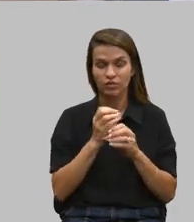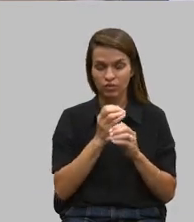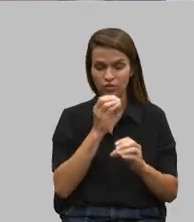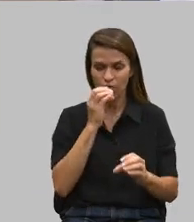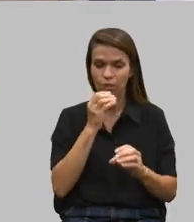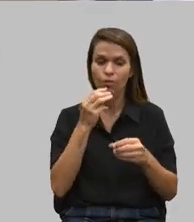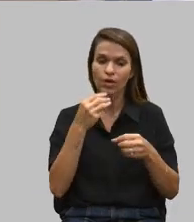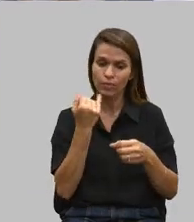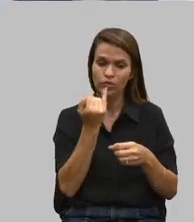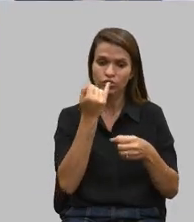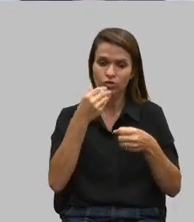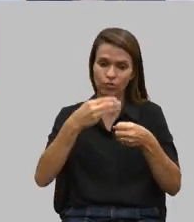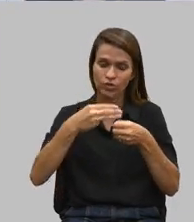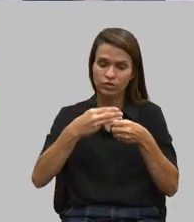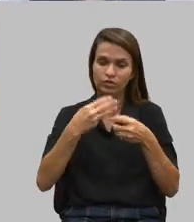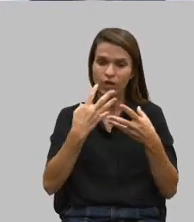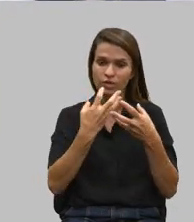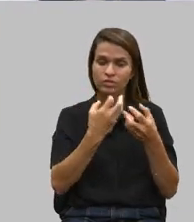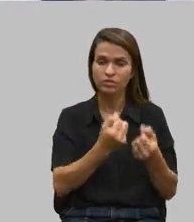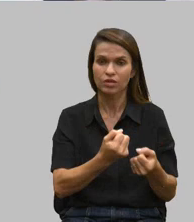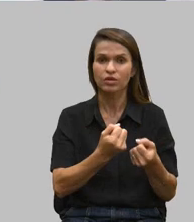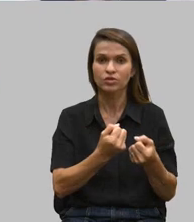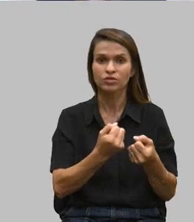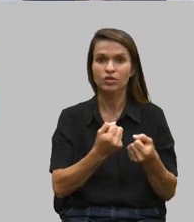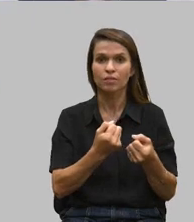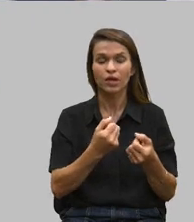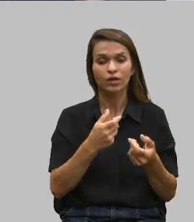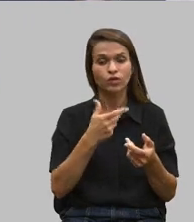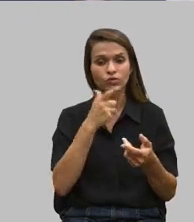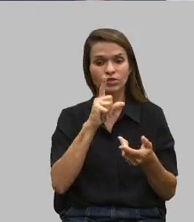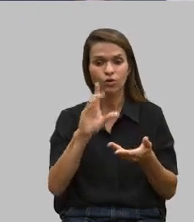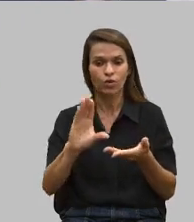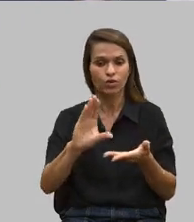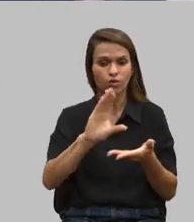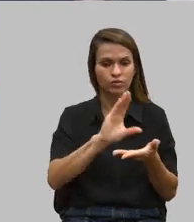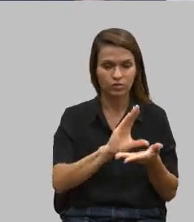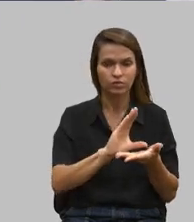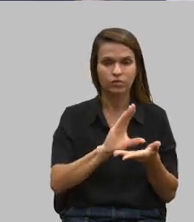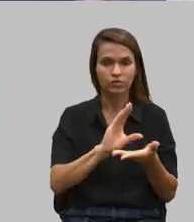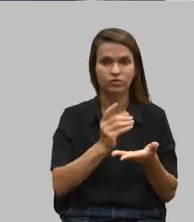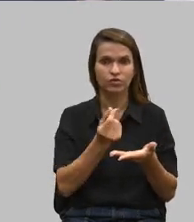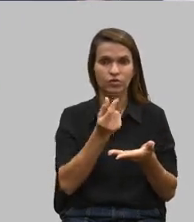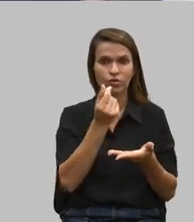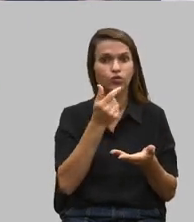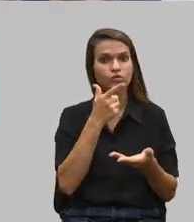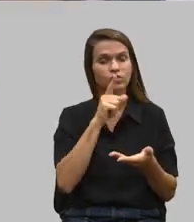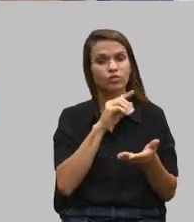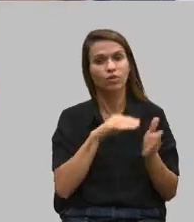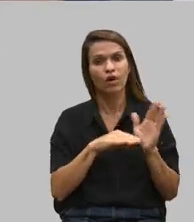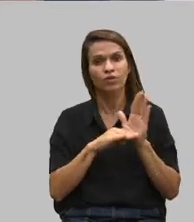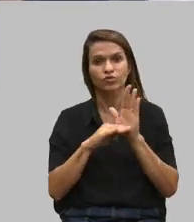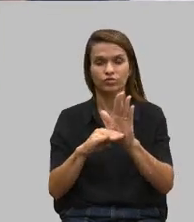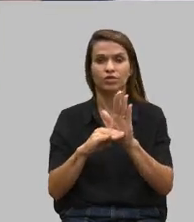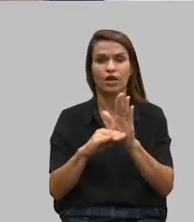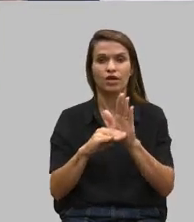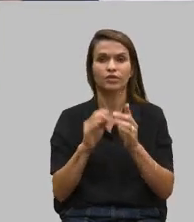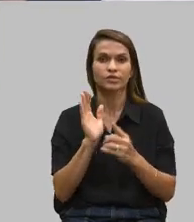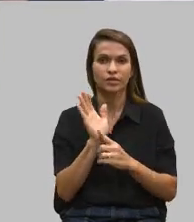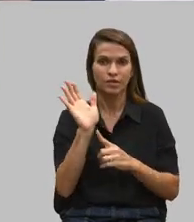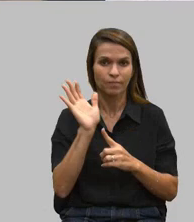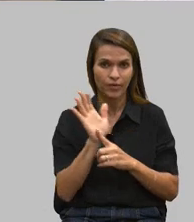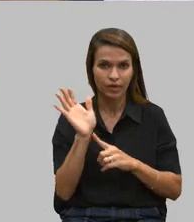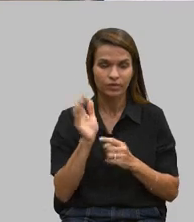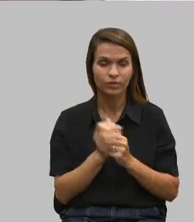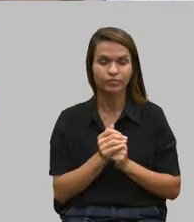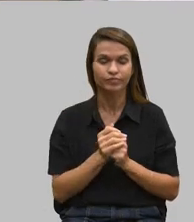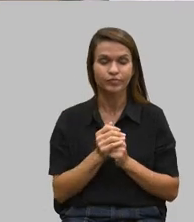para que ele tenha o o recurso financeiro e consiga ajudar a atender essa demanda né É por isso que eu acho